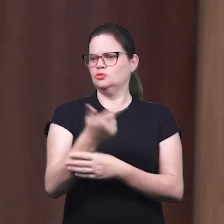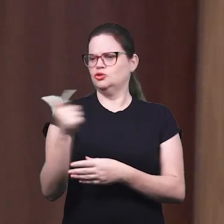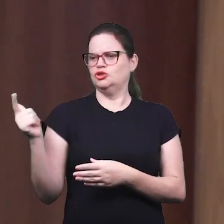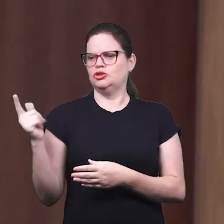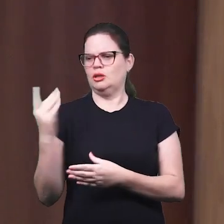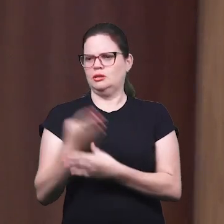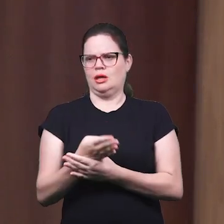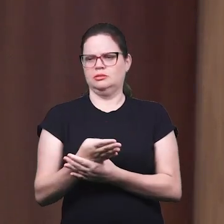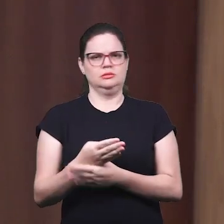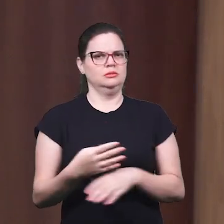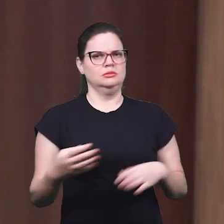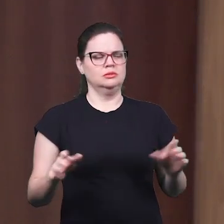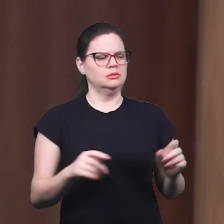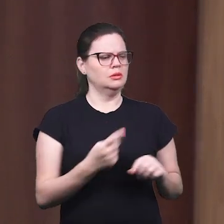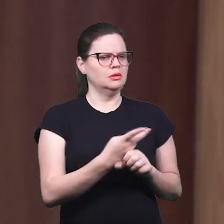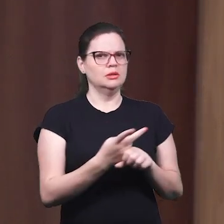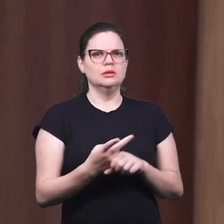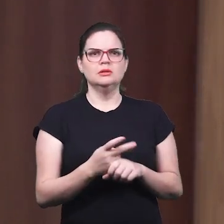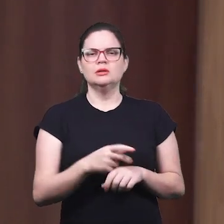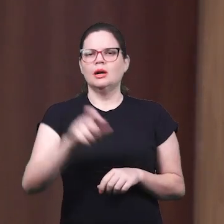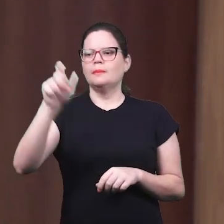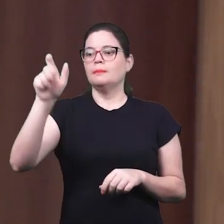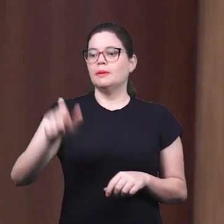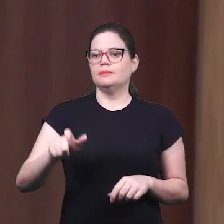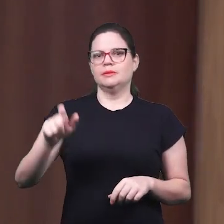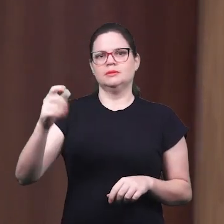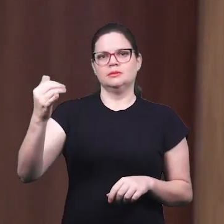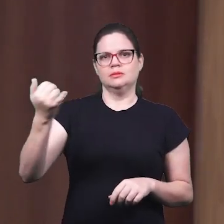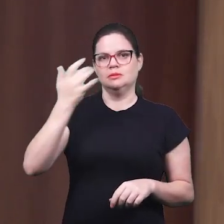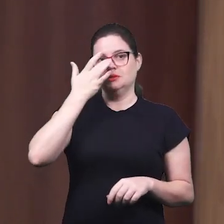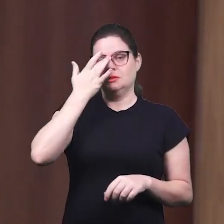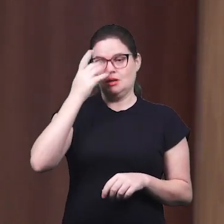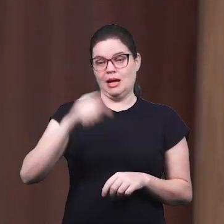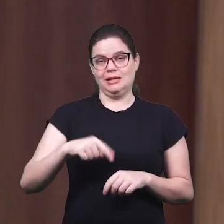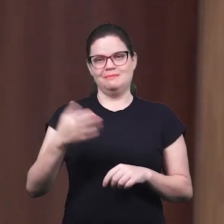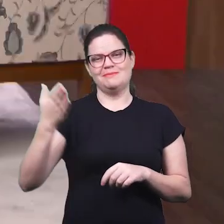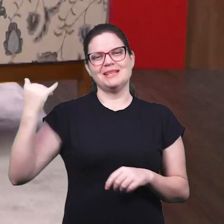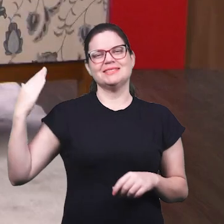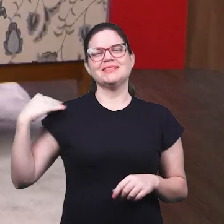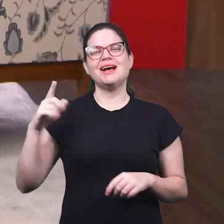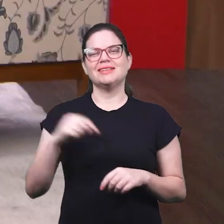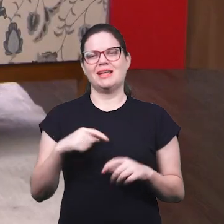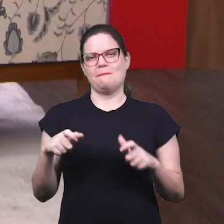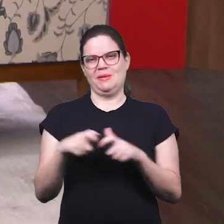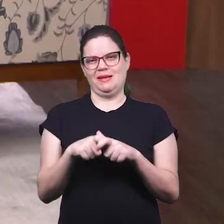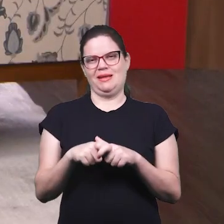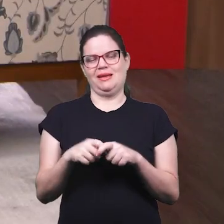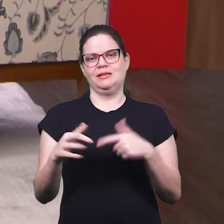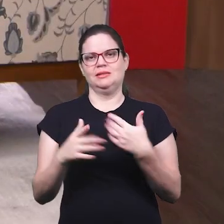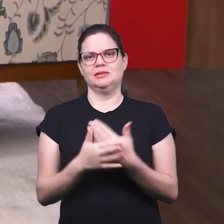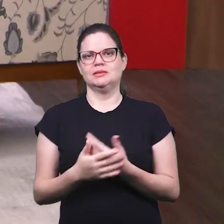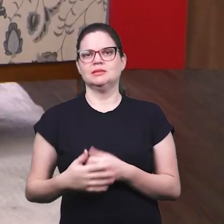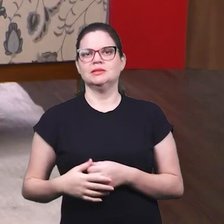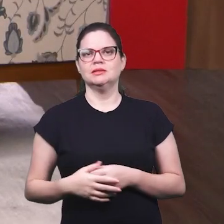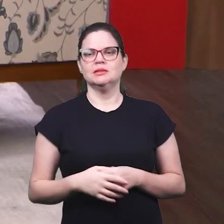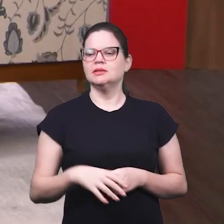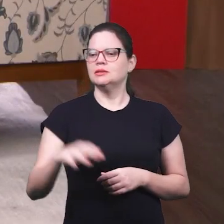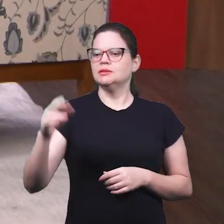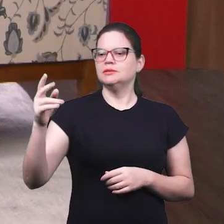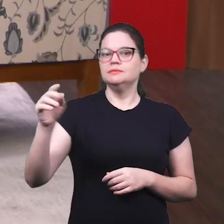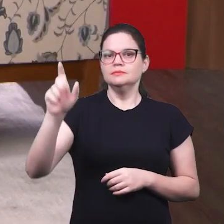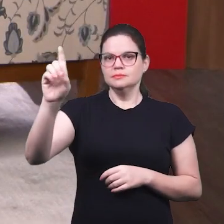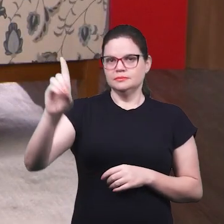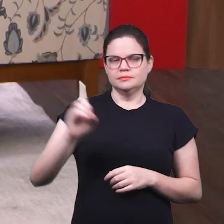táxi. Aí chega uma pessoa assim, simpática. A cidade muito pequena naquela época. Ele chegou para mim e disse, você está com algum